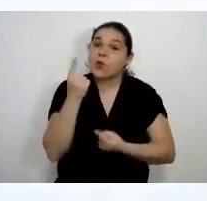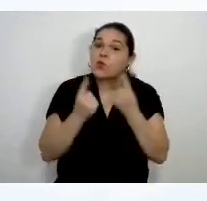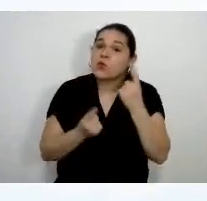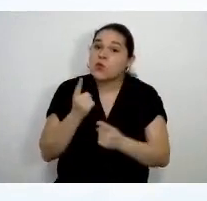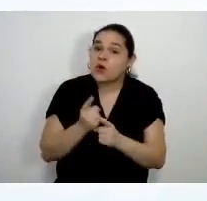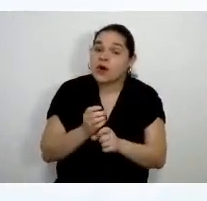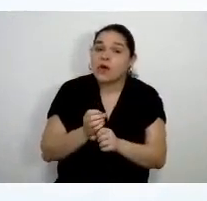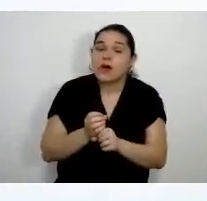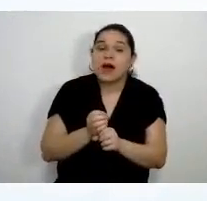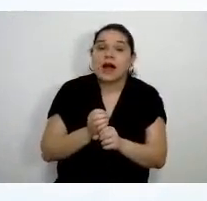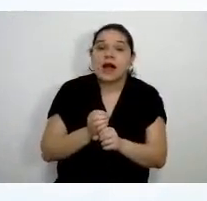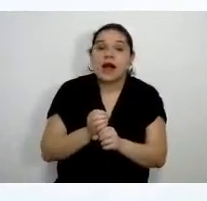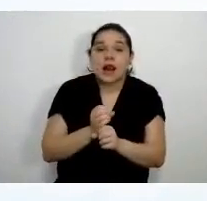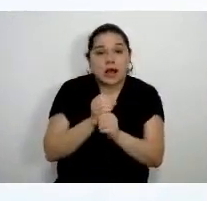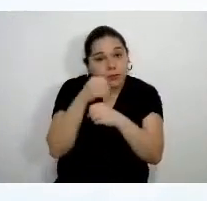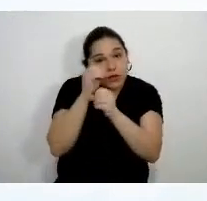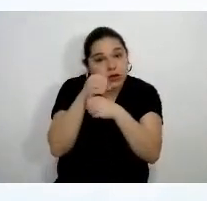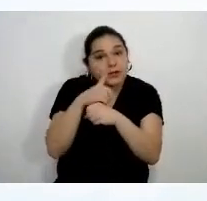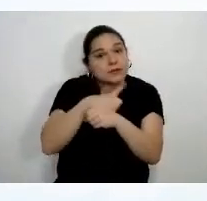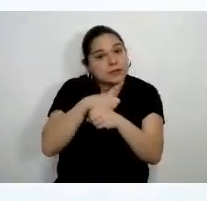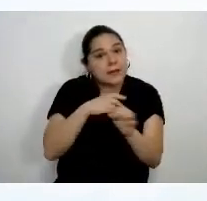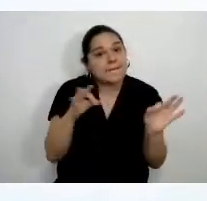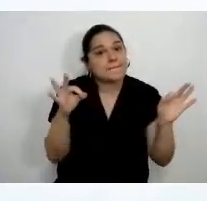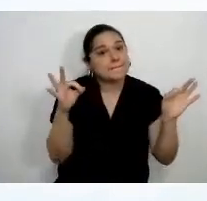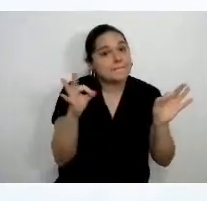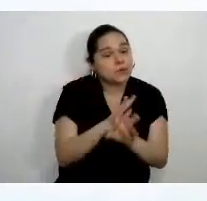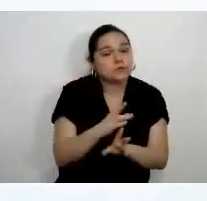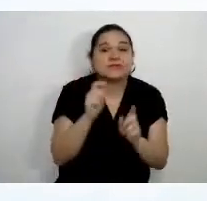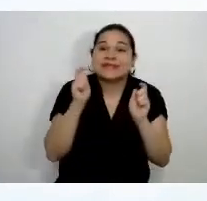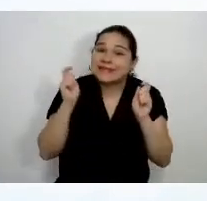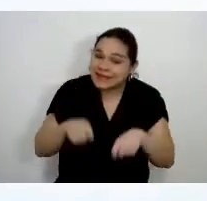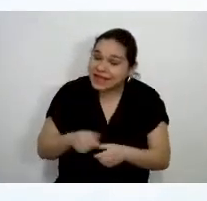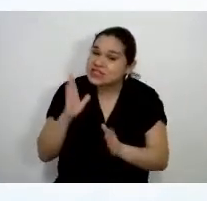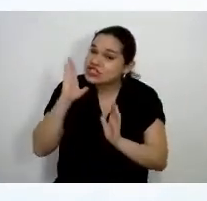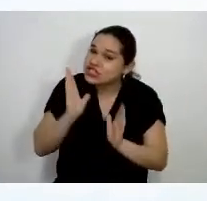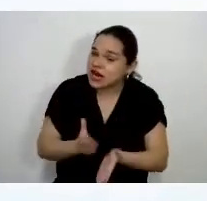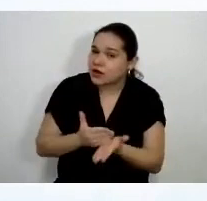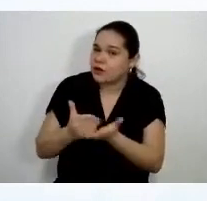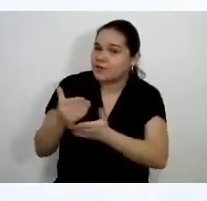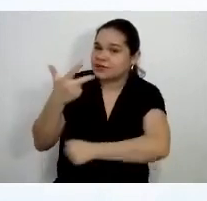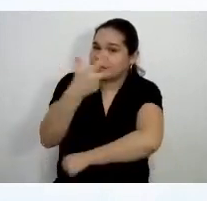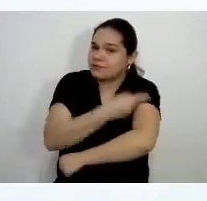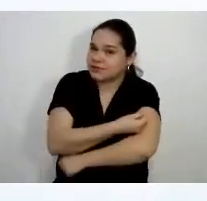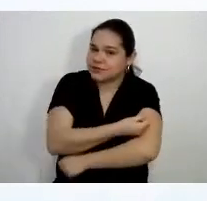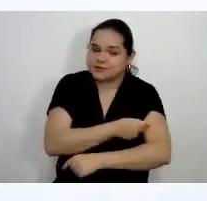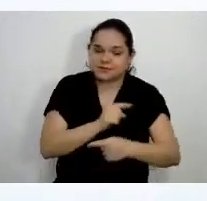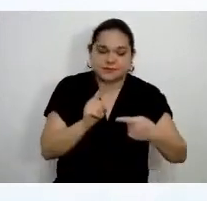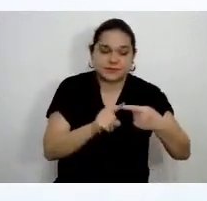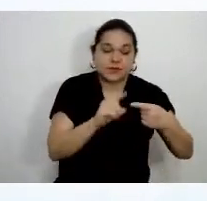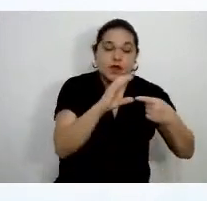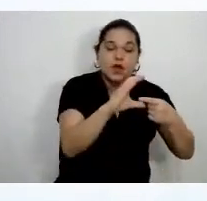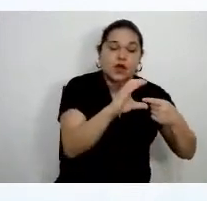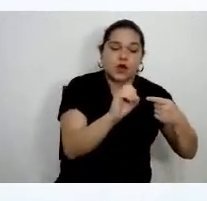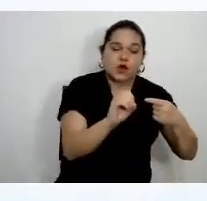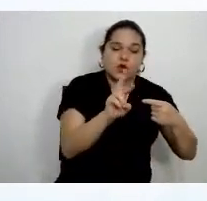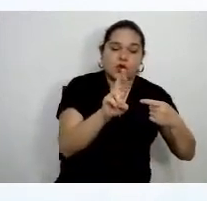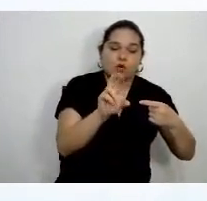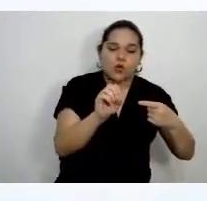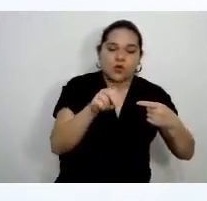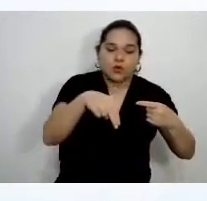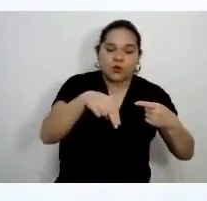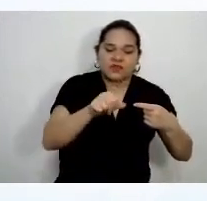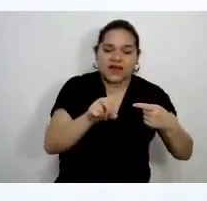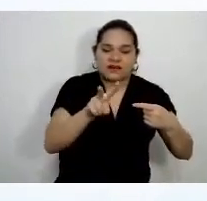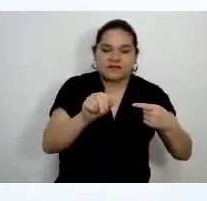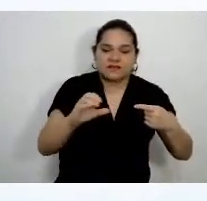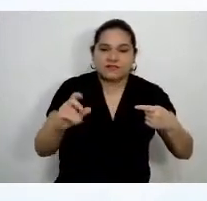ser usado a vacina, que já poderia começar a aplicar? São, o Coronavac, que agora está parado, nós vamos